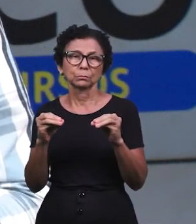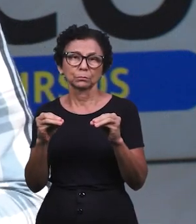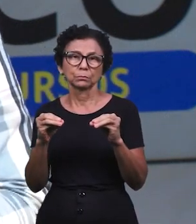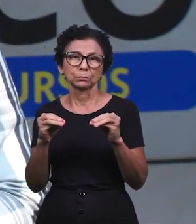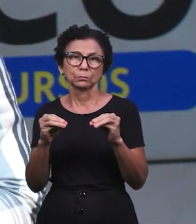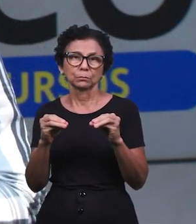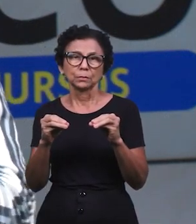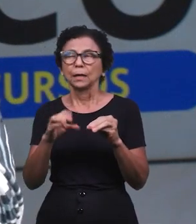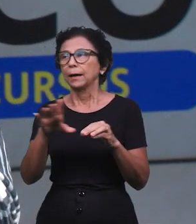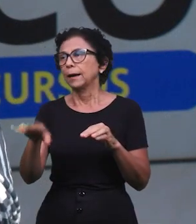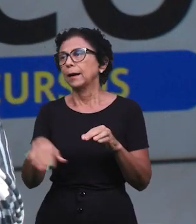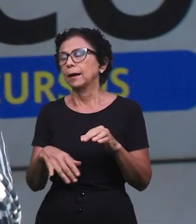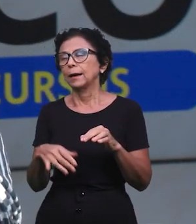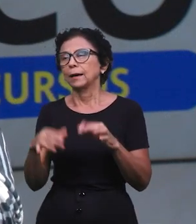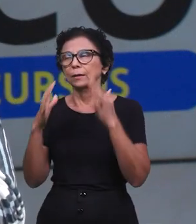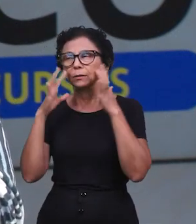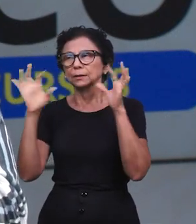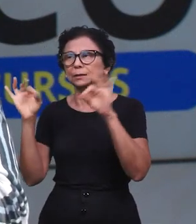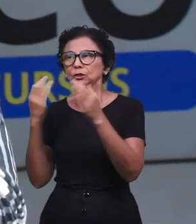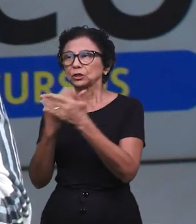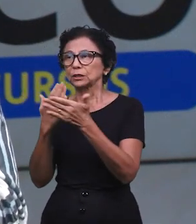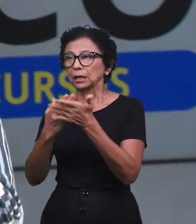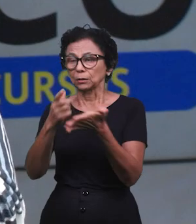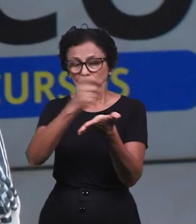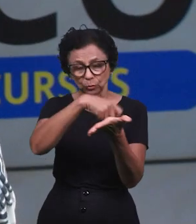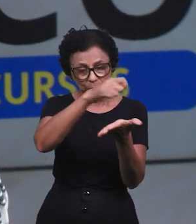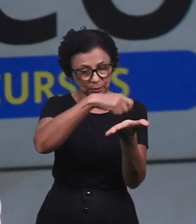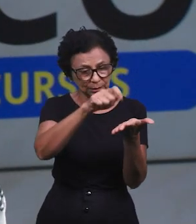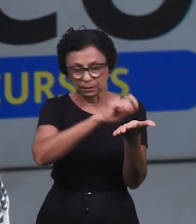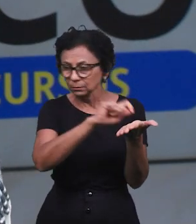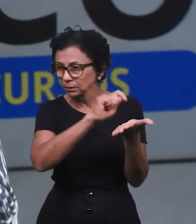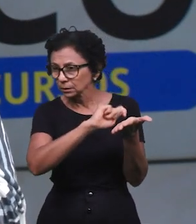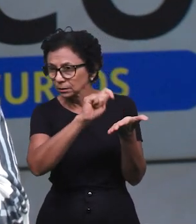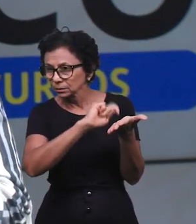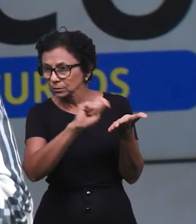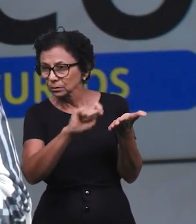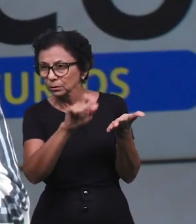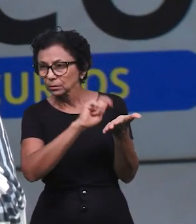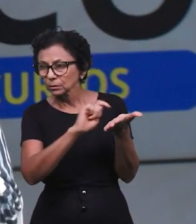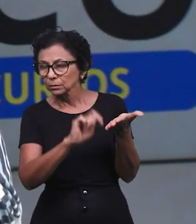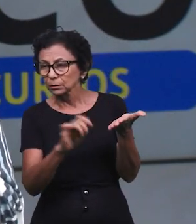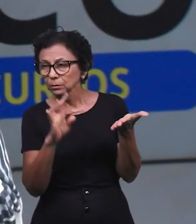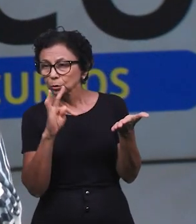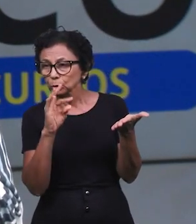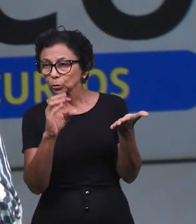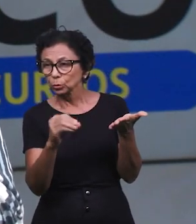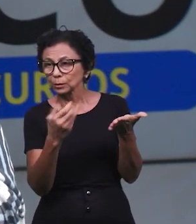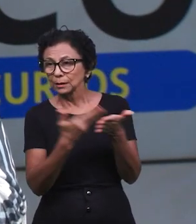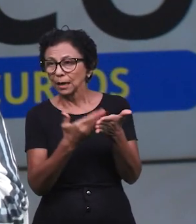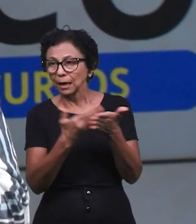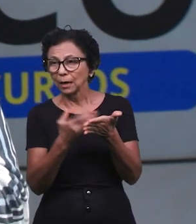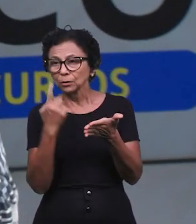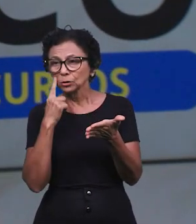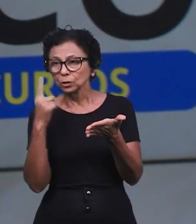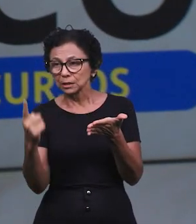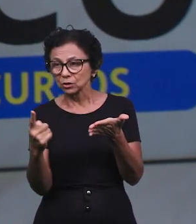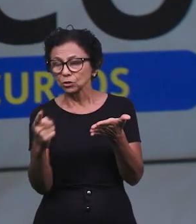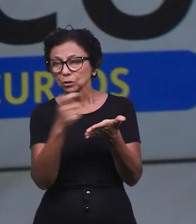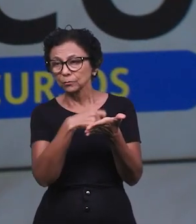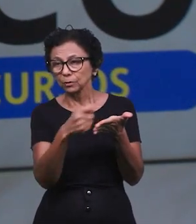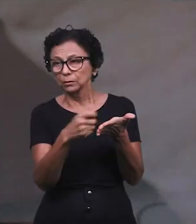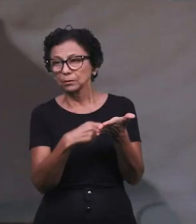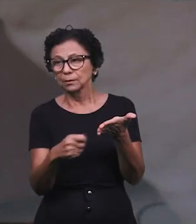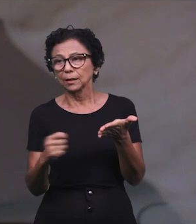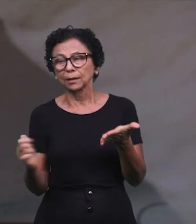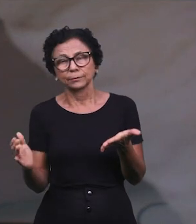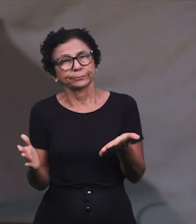certo? Ah, eu vou anotar, estou assistindo a aula e estou anotando aqui. Então, vou anotar toda a videoaula. Esse dia eu fui